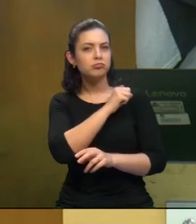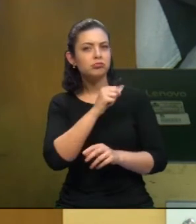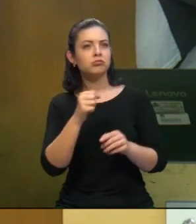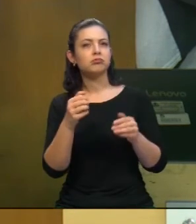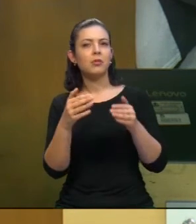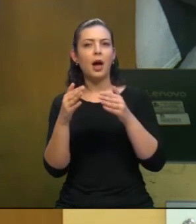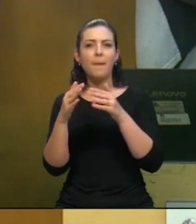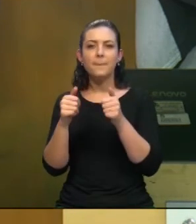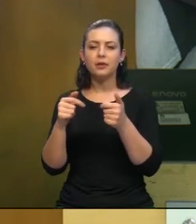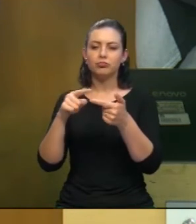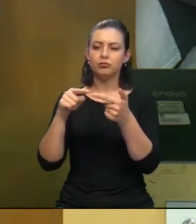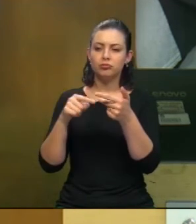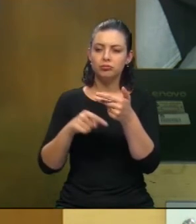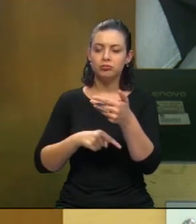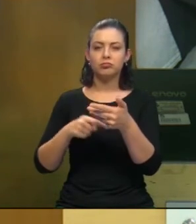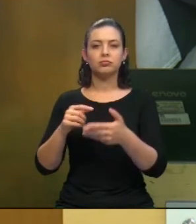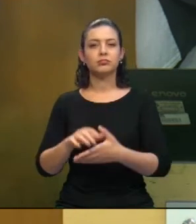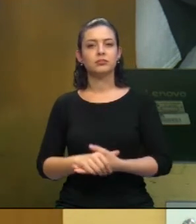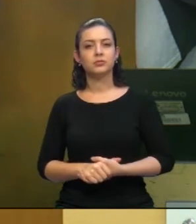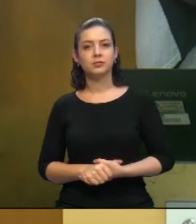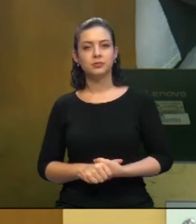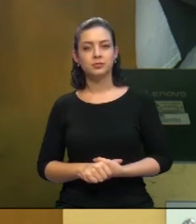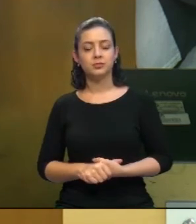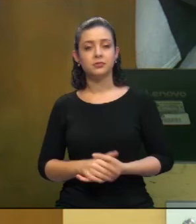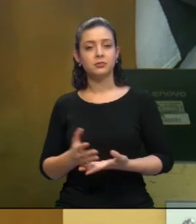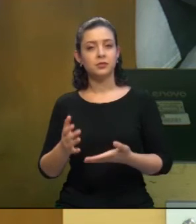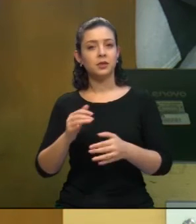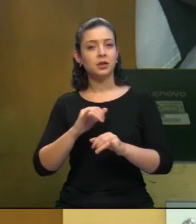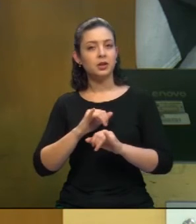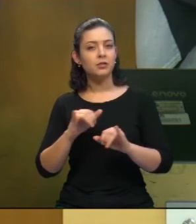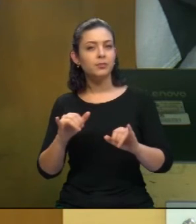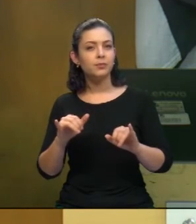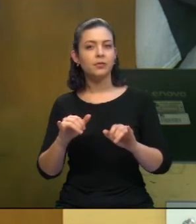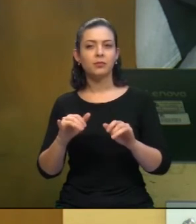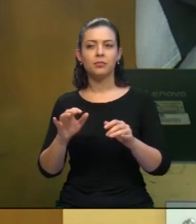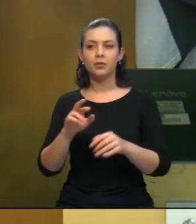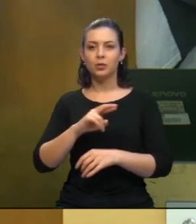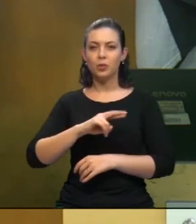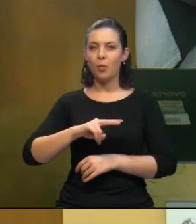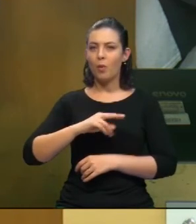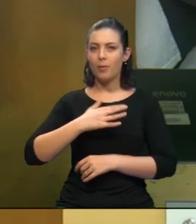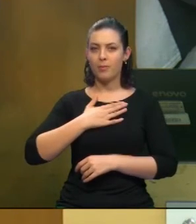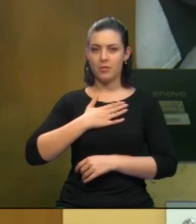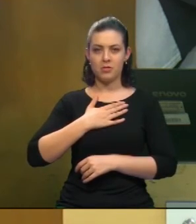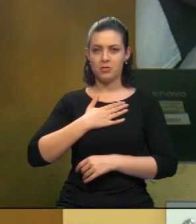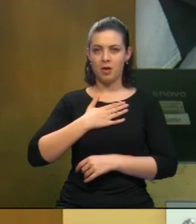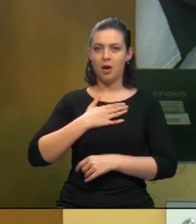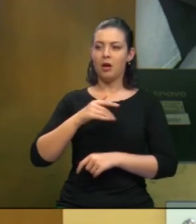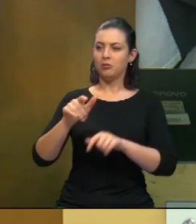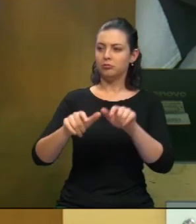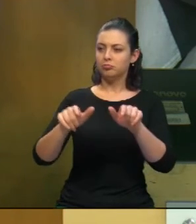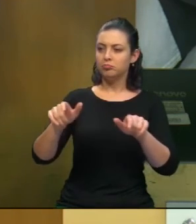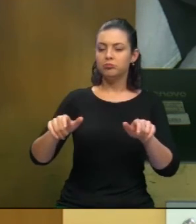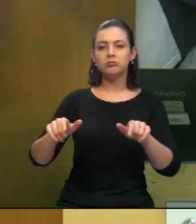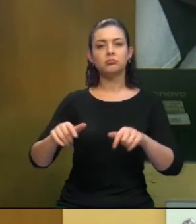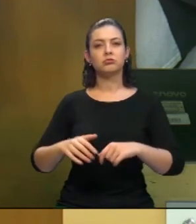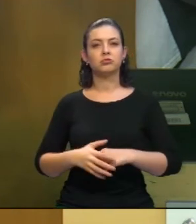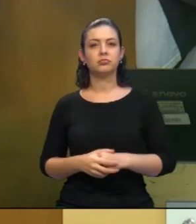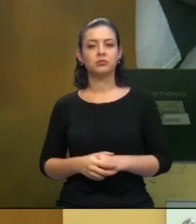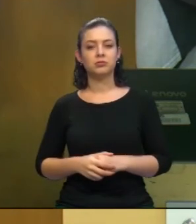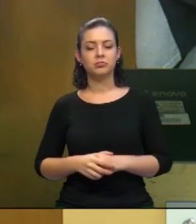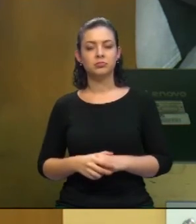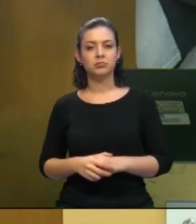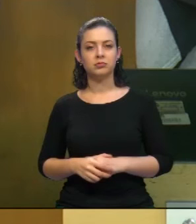solicitações dos nossos munícipe e aquilo de que não é solicitação do vereador é dos ministros da cidade de jacareí